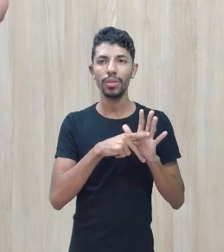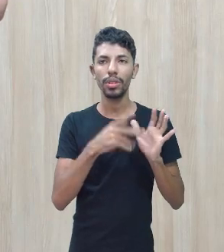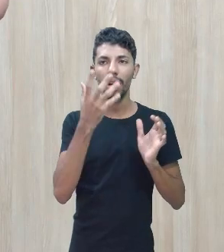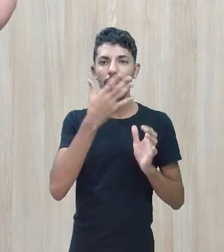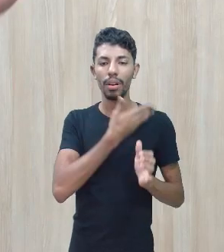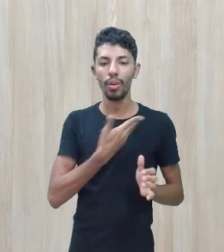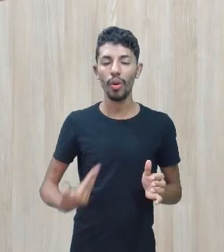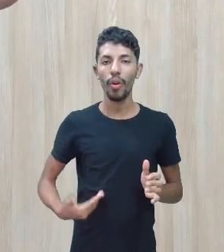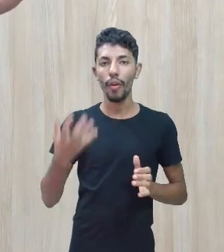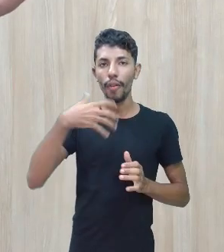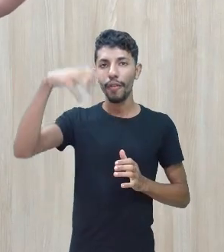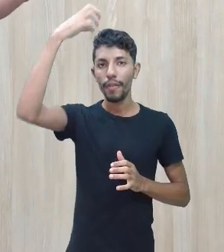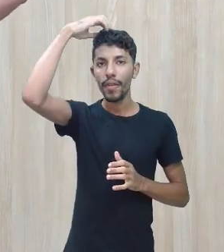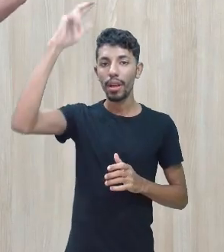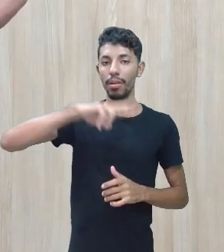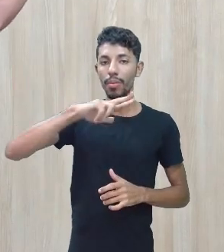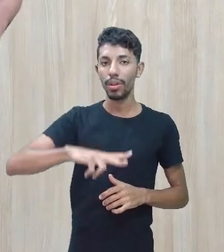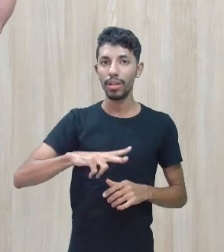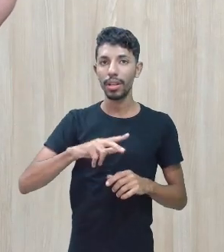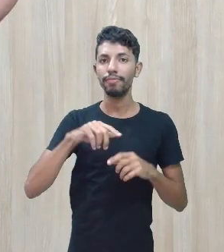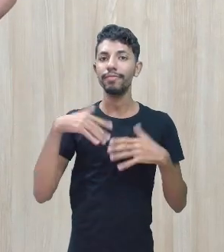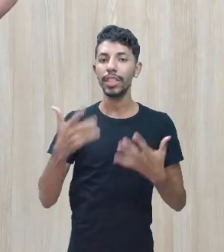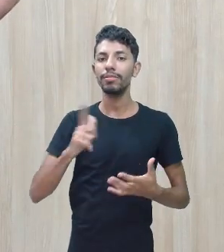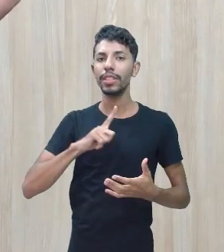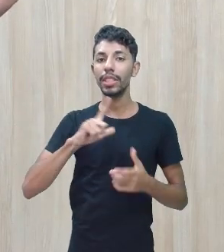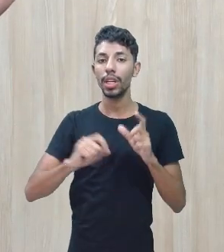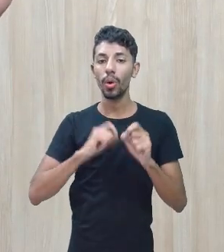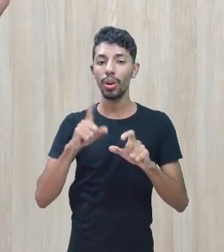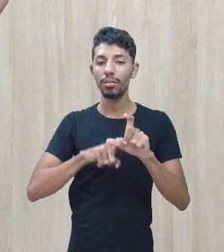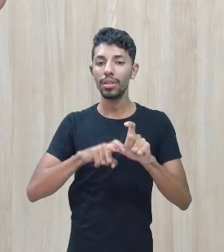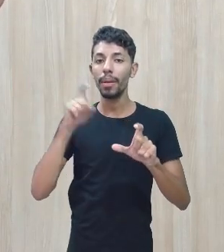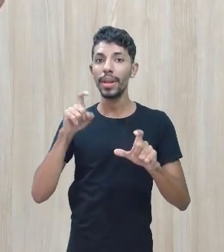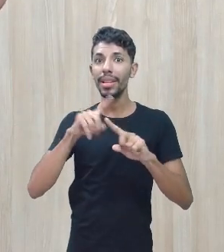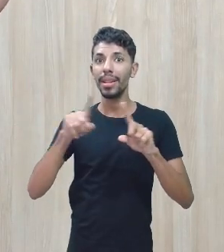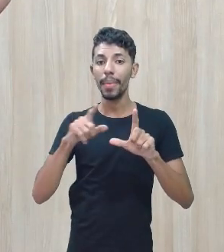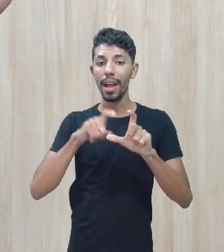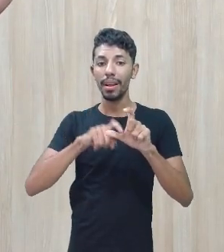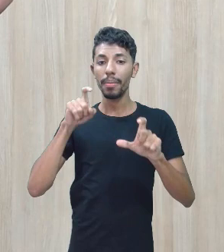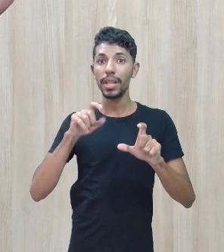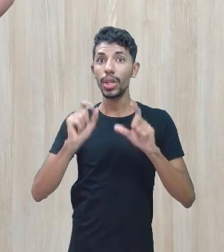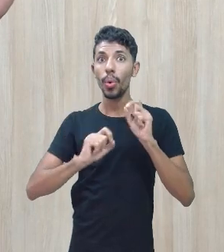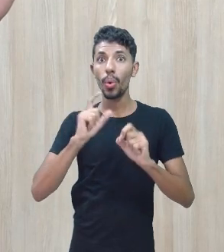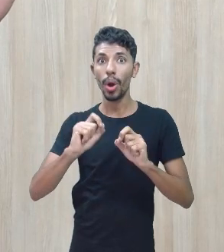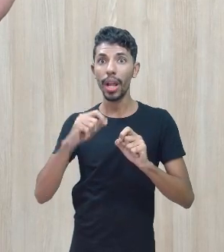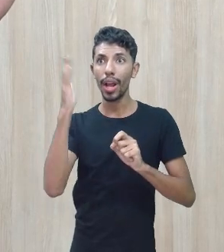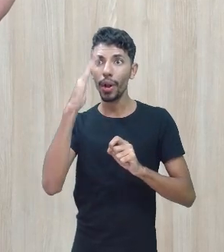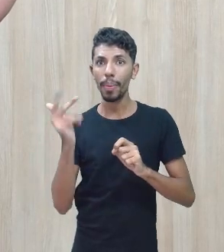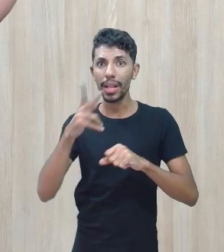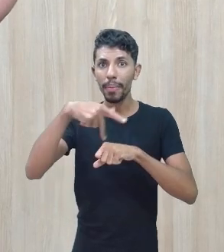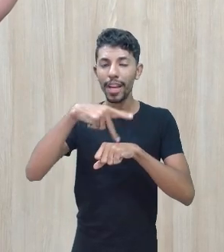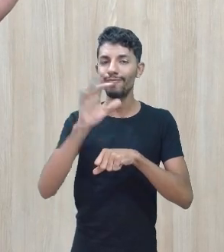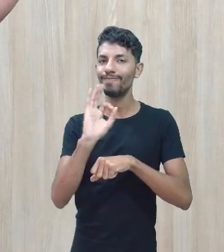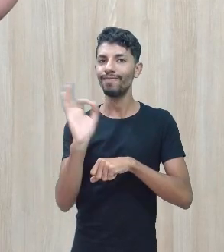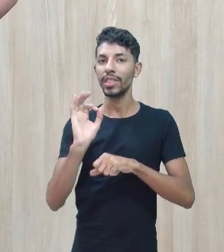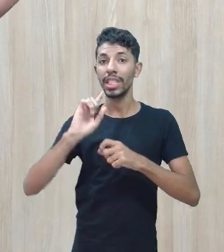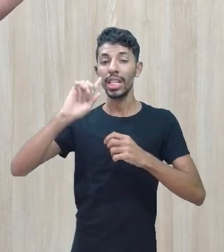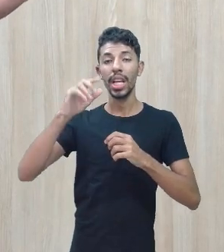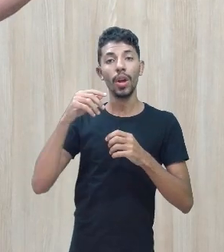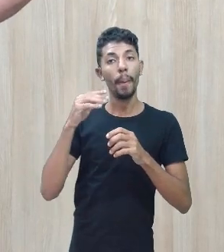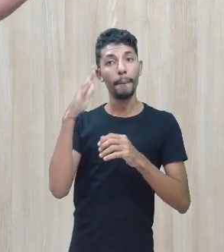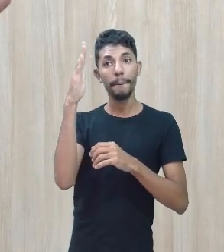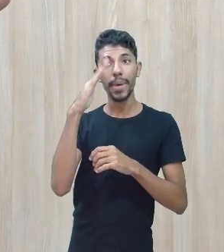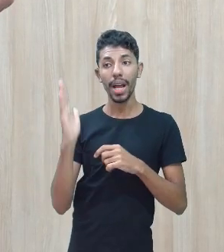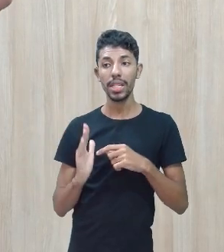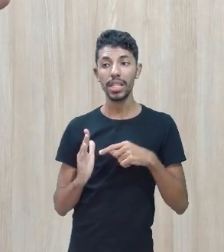sobre independência, mas independência local, não de um Brasil. O próprio Brasil ele vai ser construído após a independência, tá certo? Então